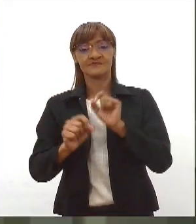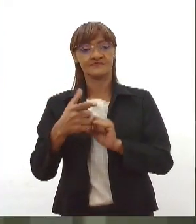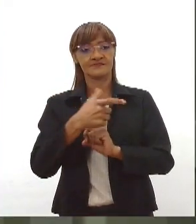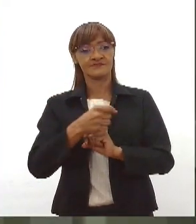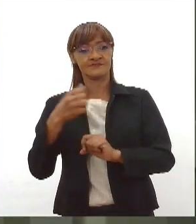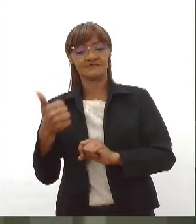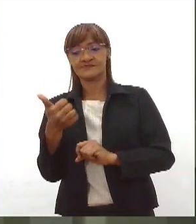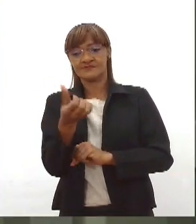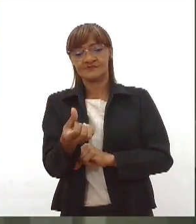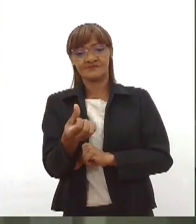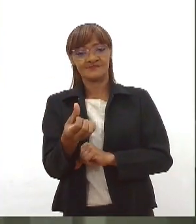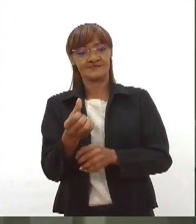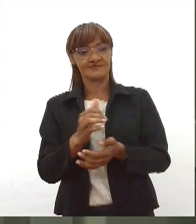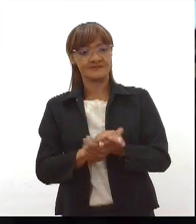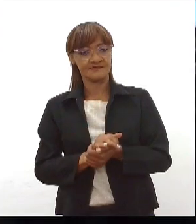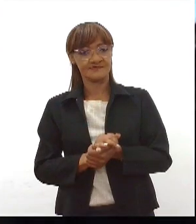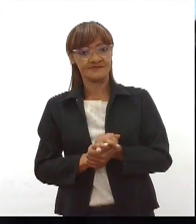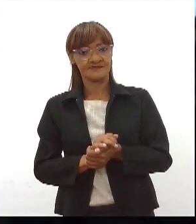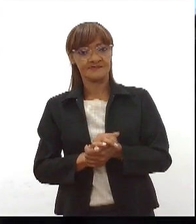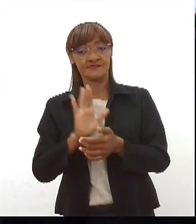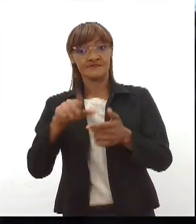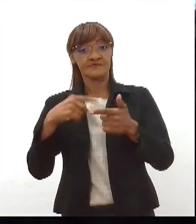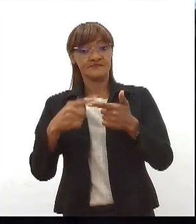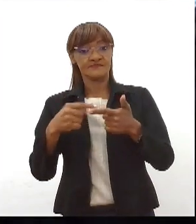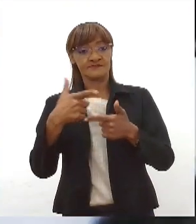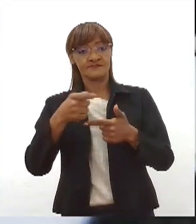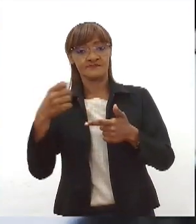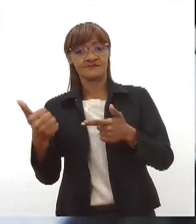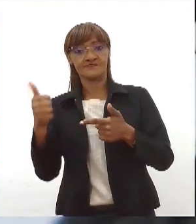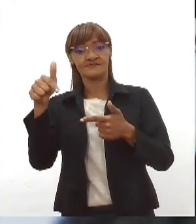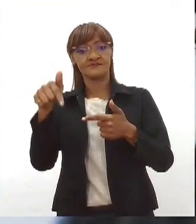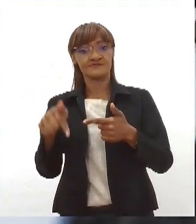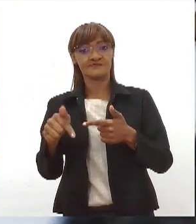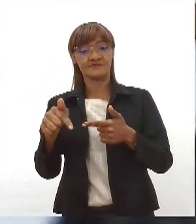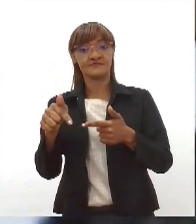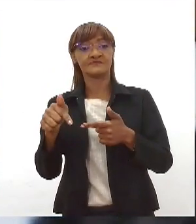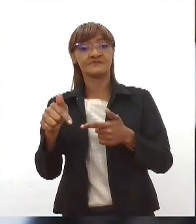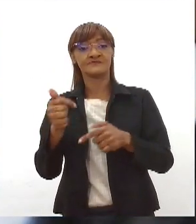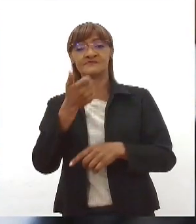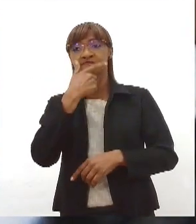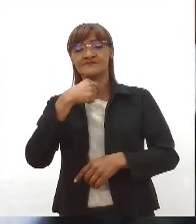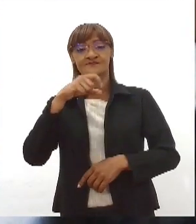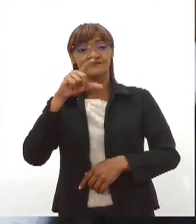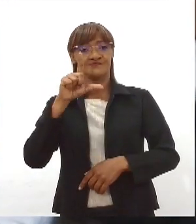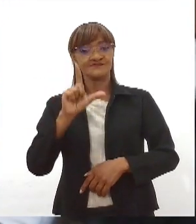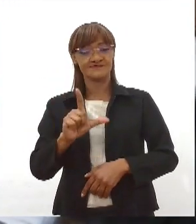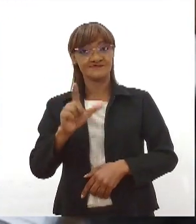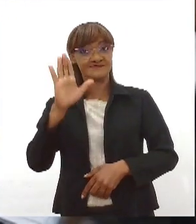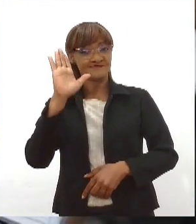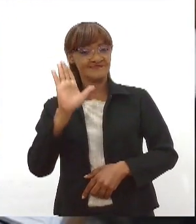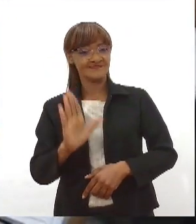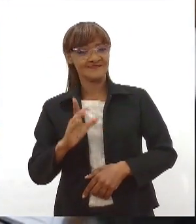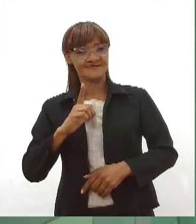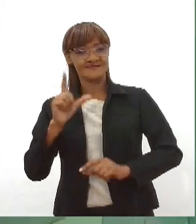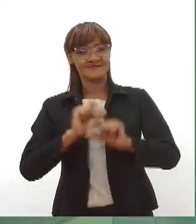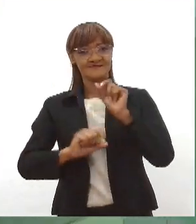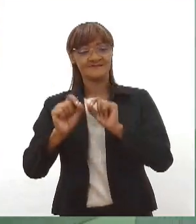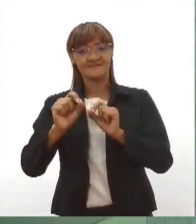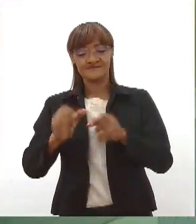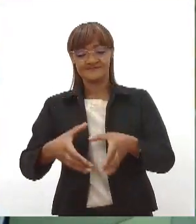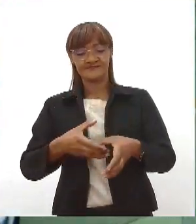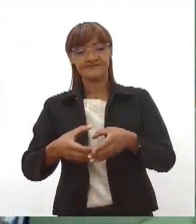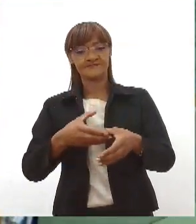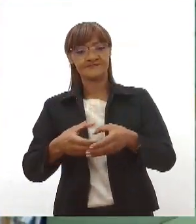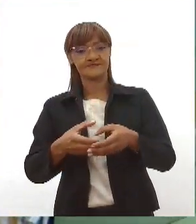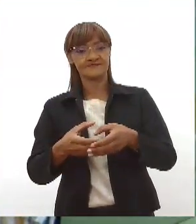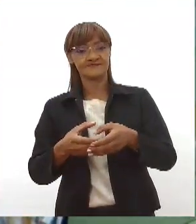em 2017 Luciano Bispo faz história ao propor a realização de concurso público também